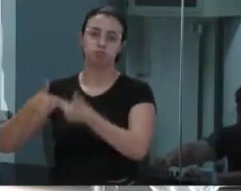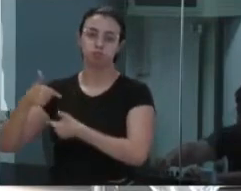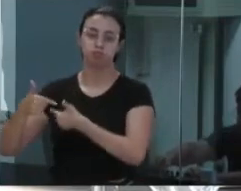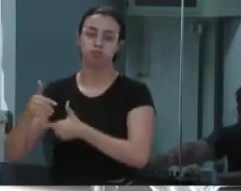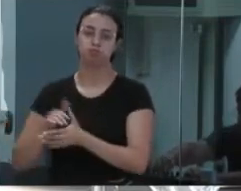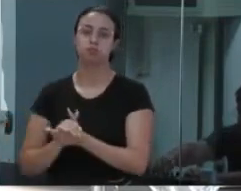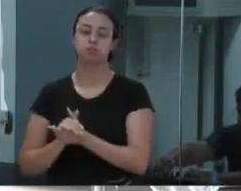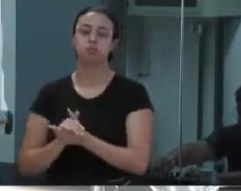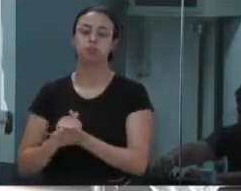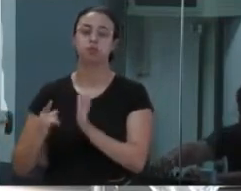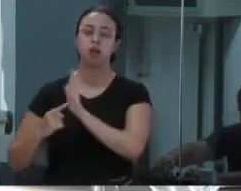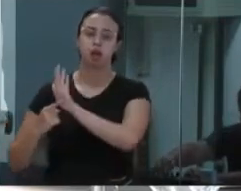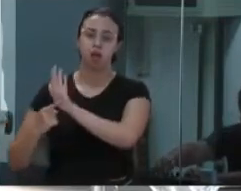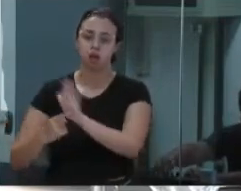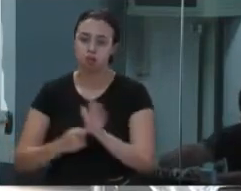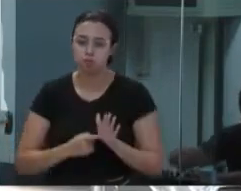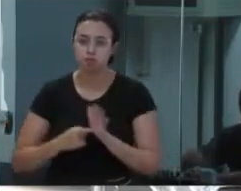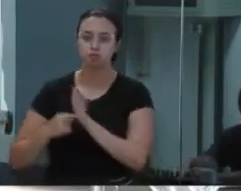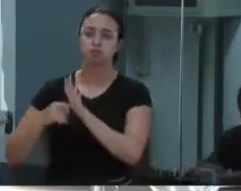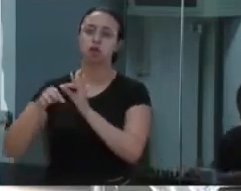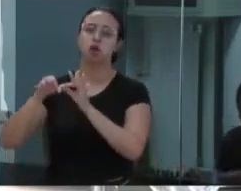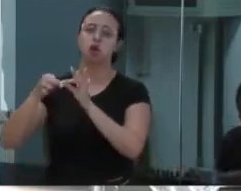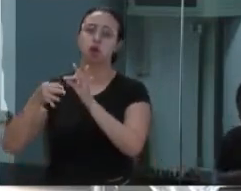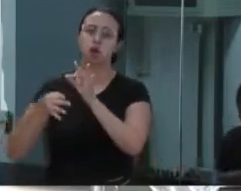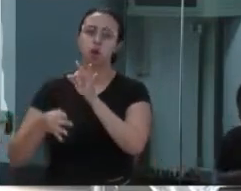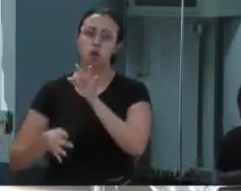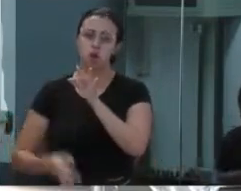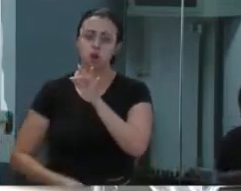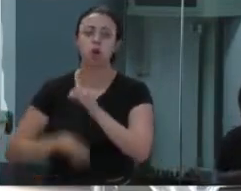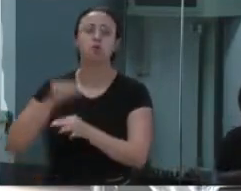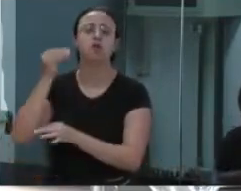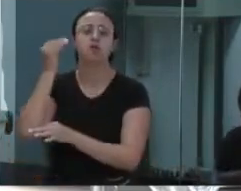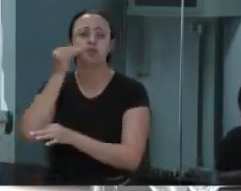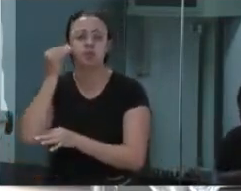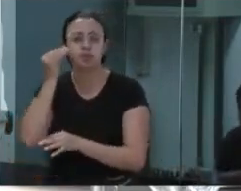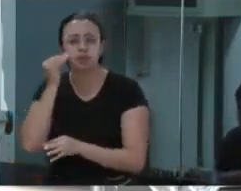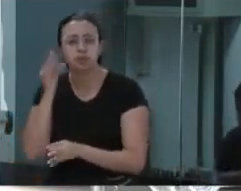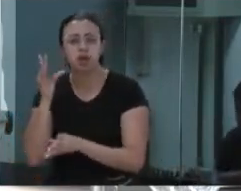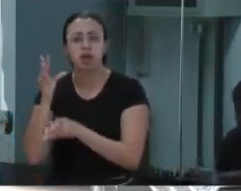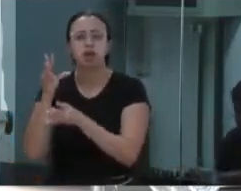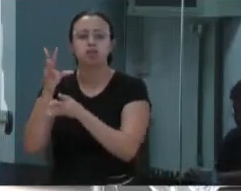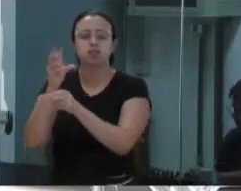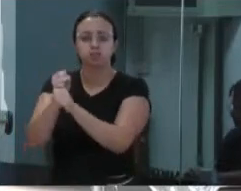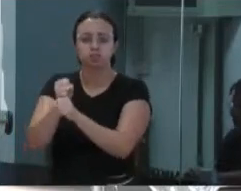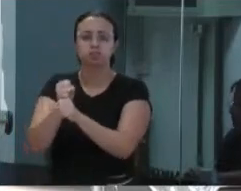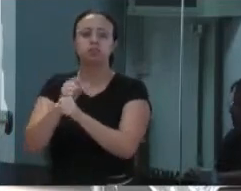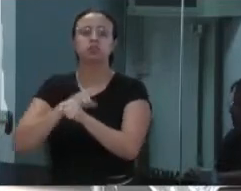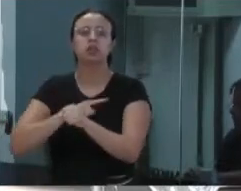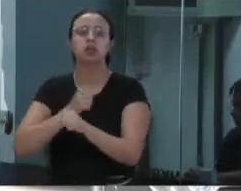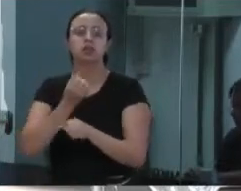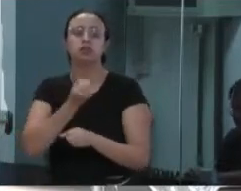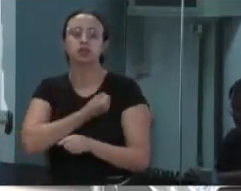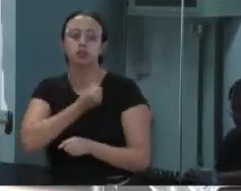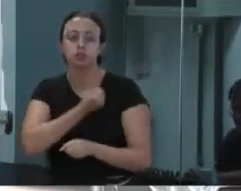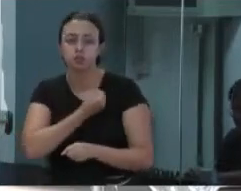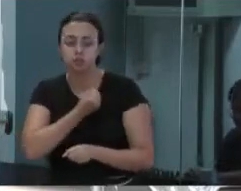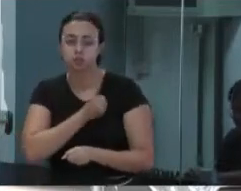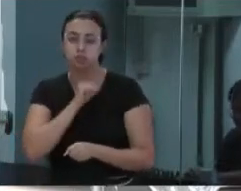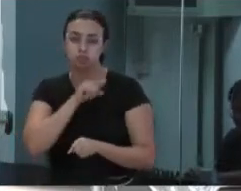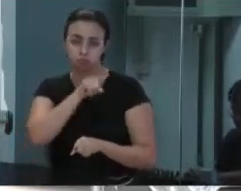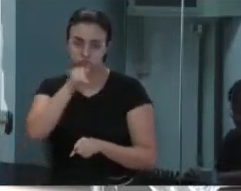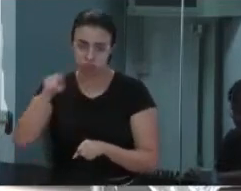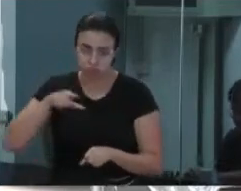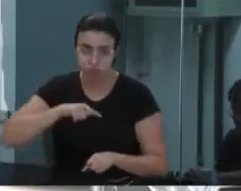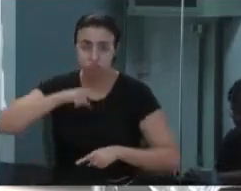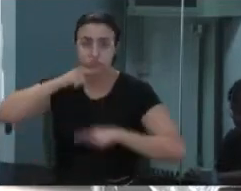A apresentação ela ficou bem extensa, eu vou tentar reduzir aqui, né, mas a gente trouxe os números para deixar registrado. E caso os senhores tenham